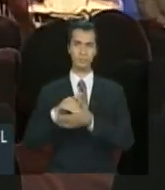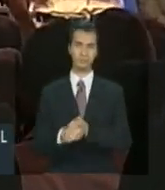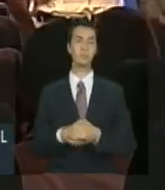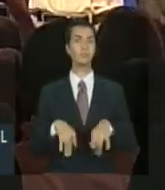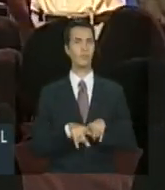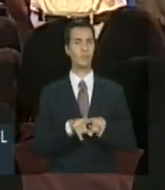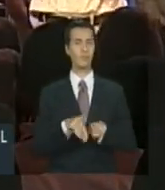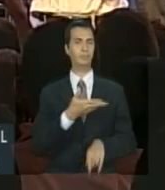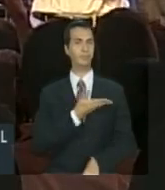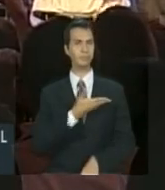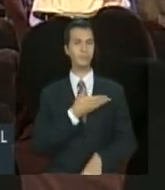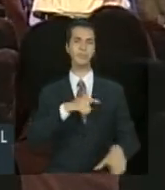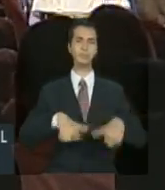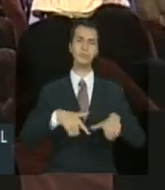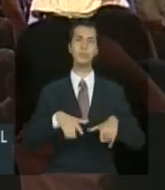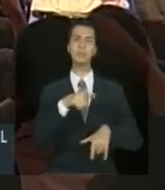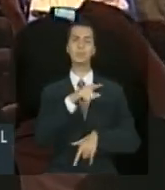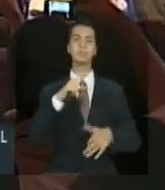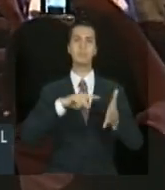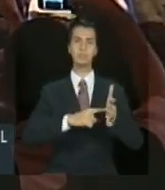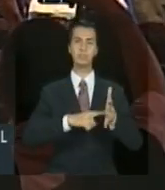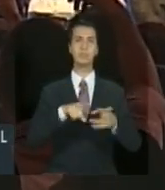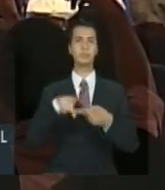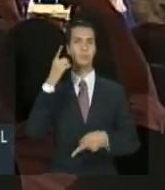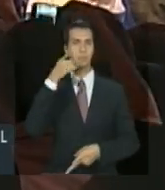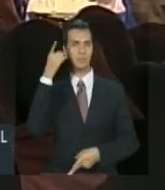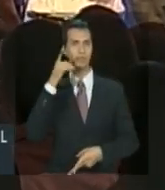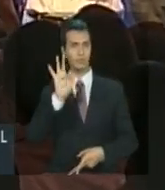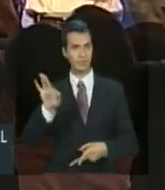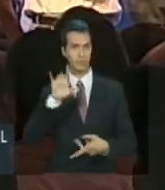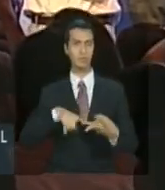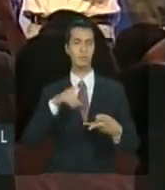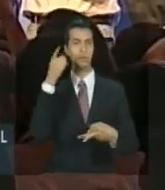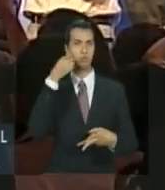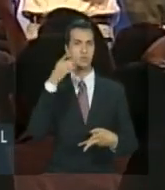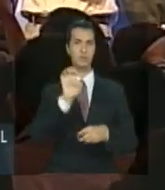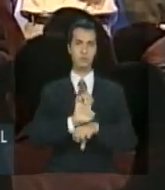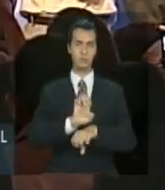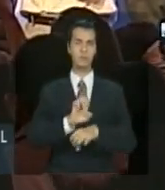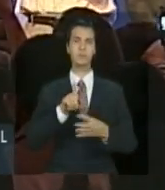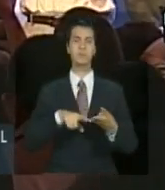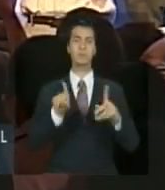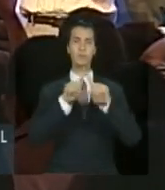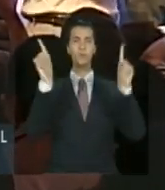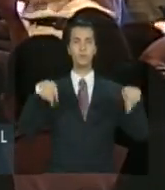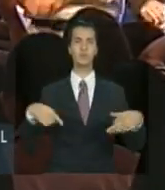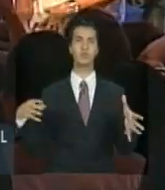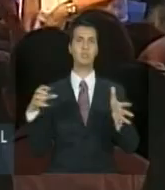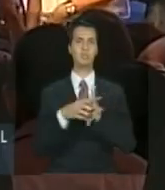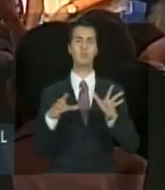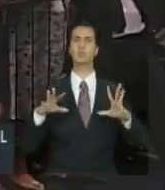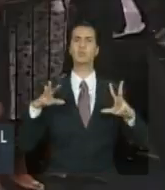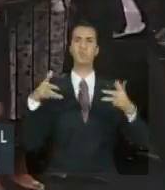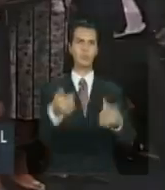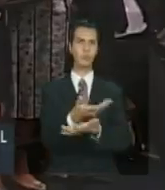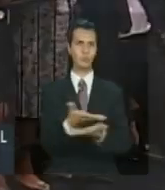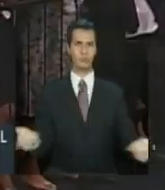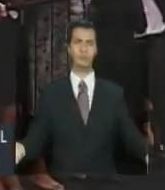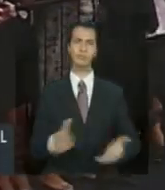nossos colegas sindicalistas, estão aqui, deputados estaduais, deputados federais, vi aí o Jorge Bittar, funcionários todos.